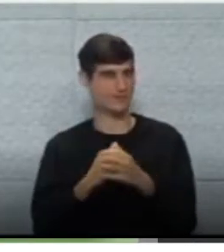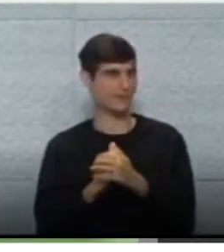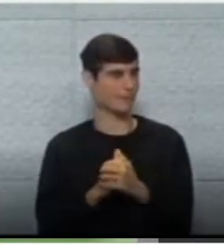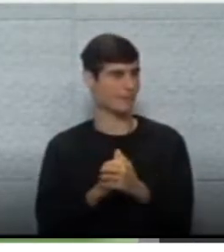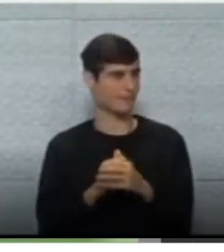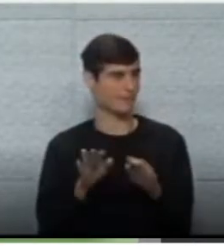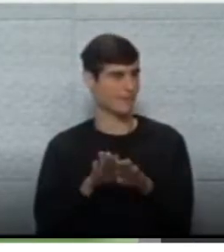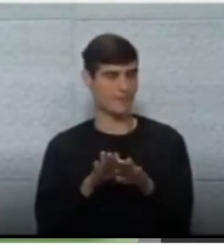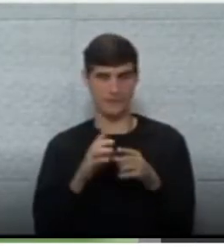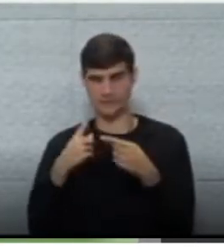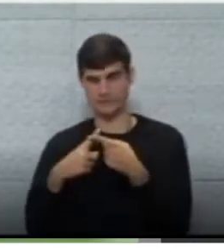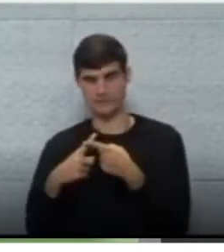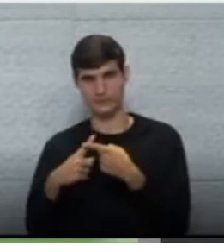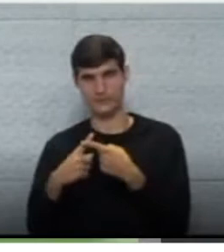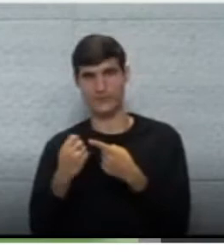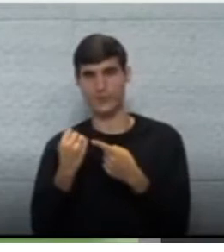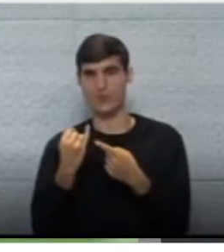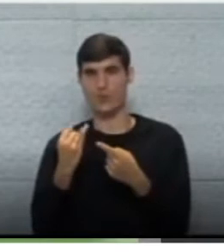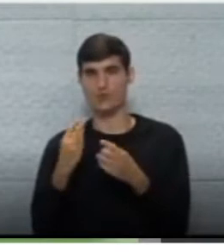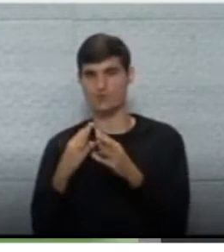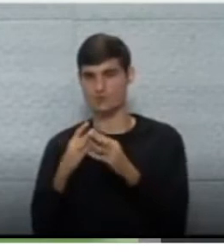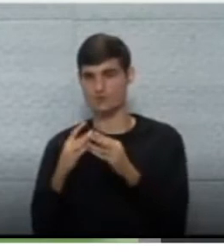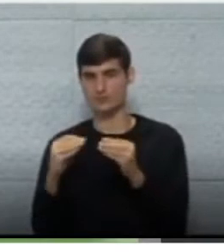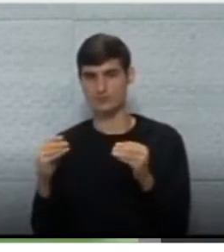Depois, o fator de diluição,